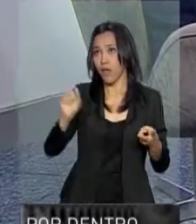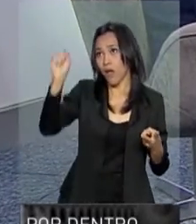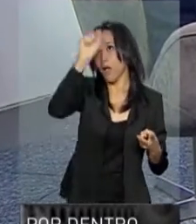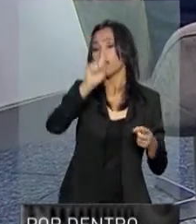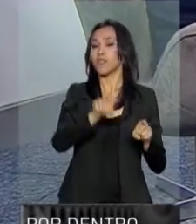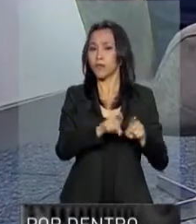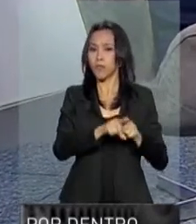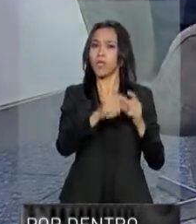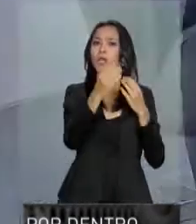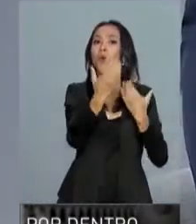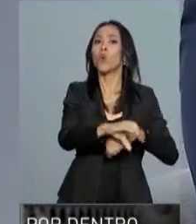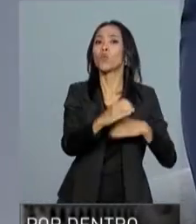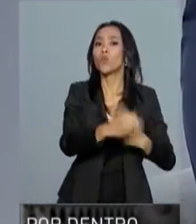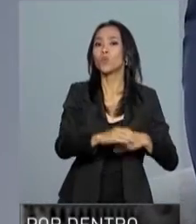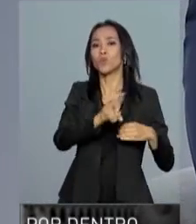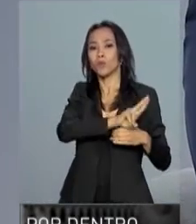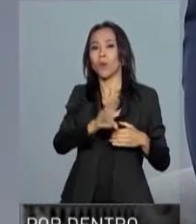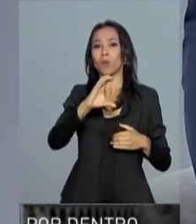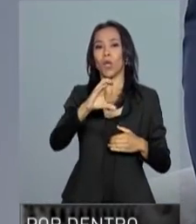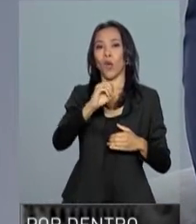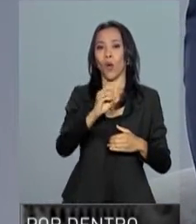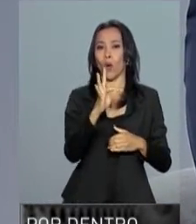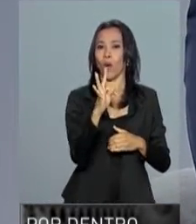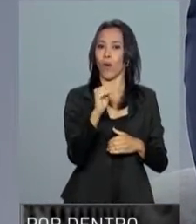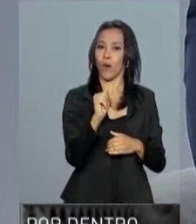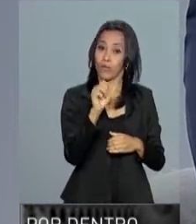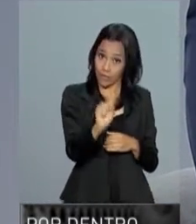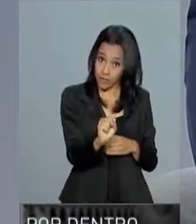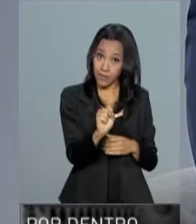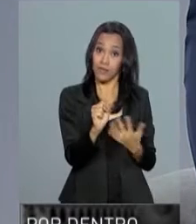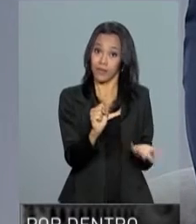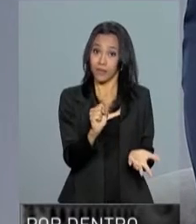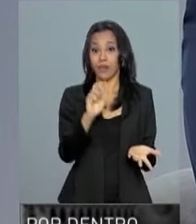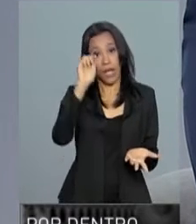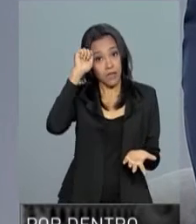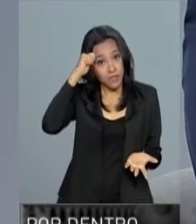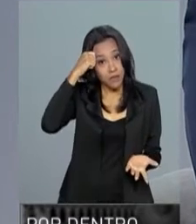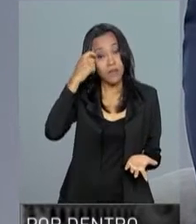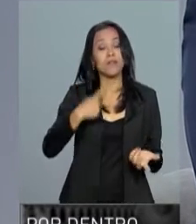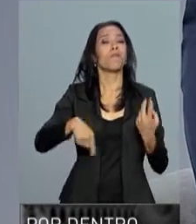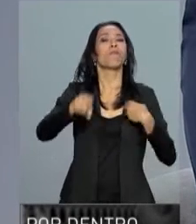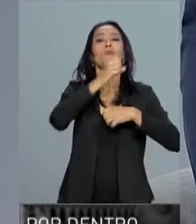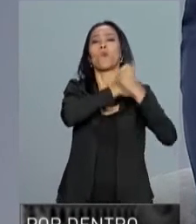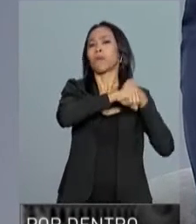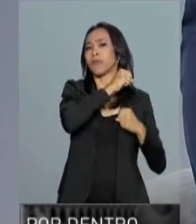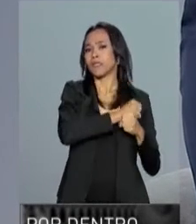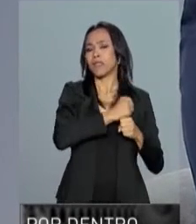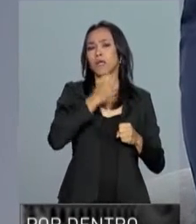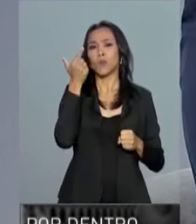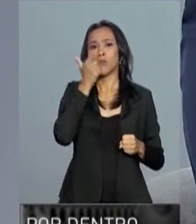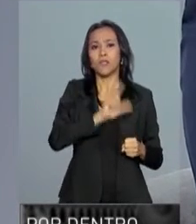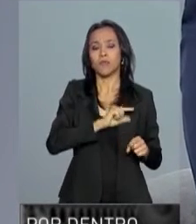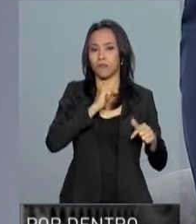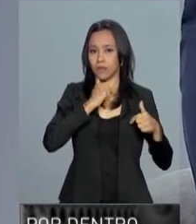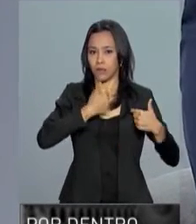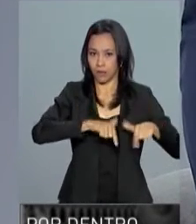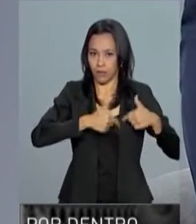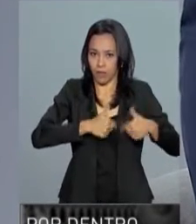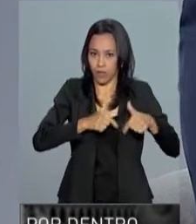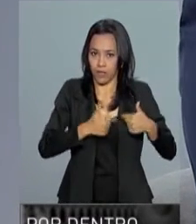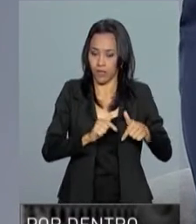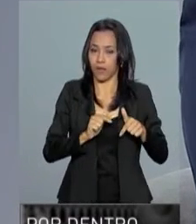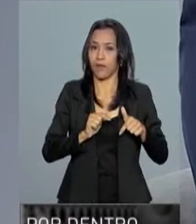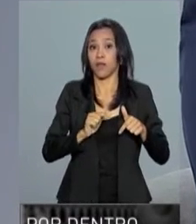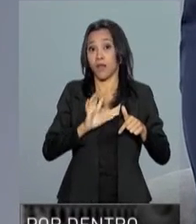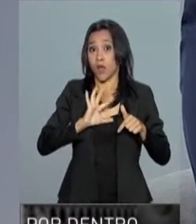nos concursos públicos chamamos de cotas raciais nós do ano passado também conseguimos trabalhar com que nós